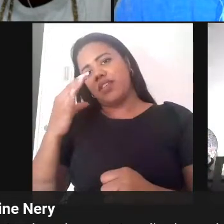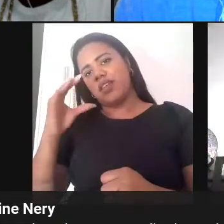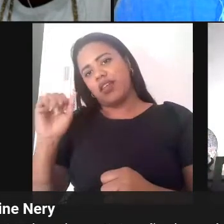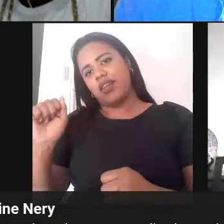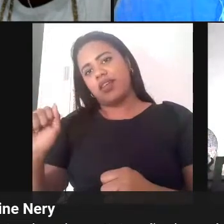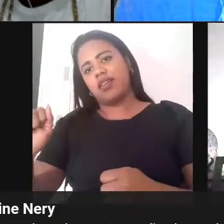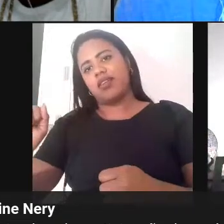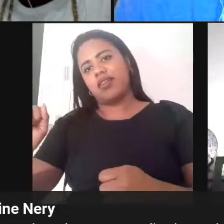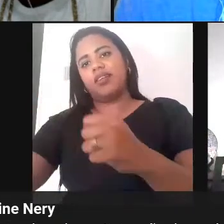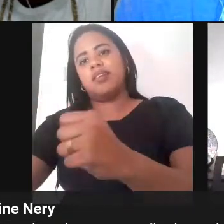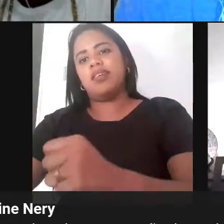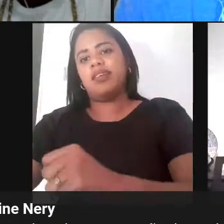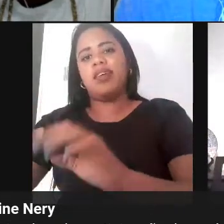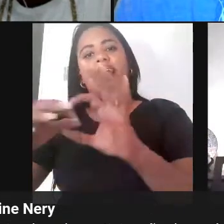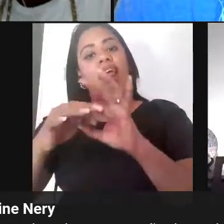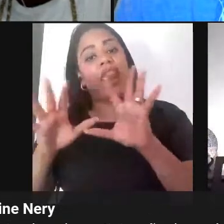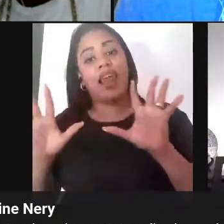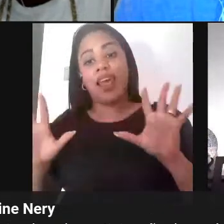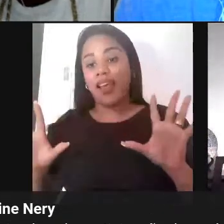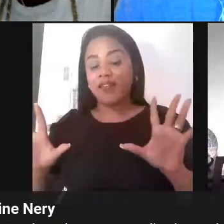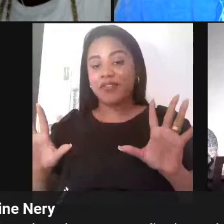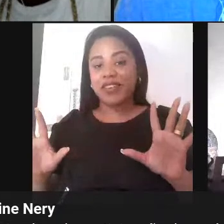vontade.